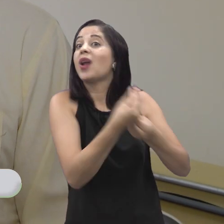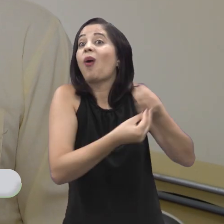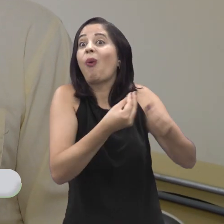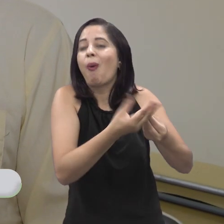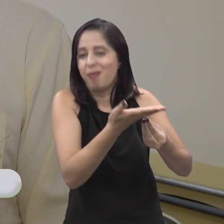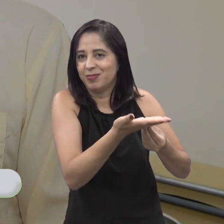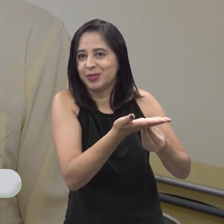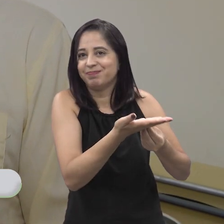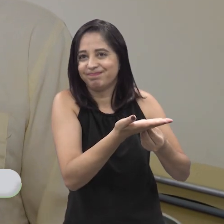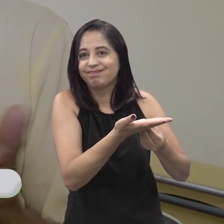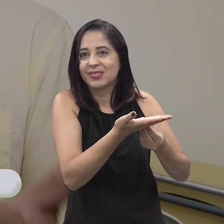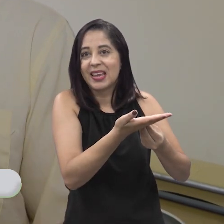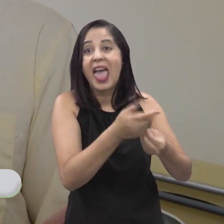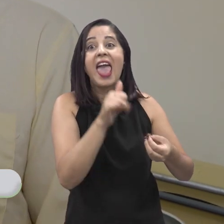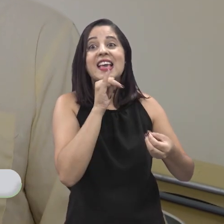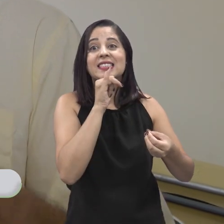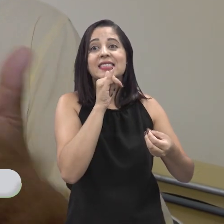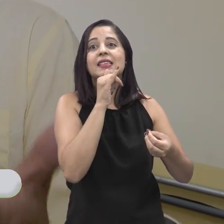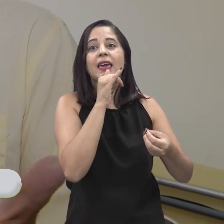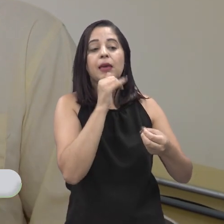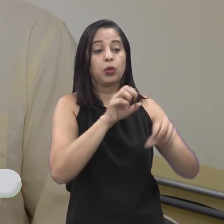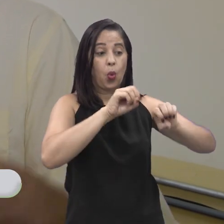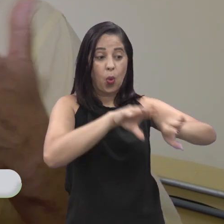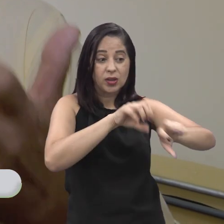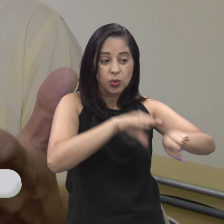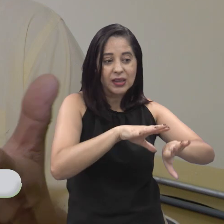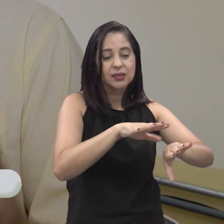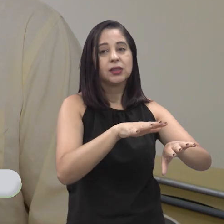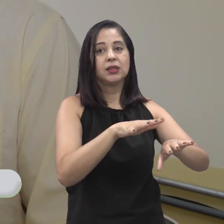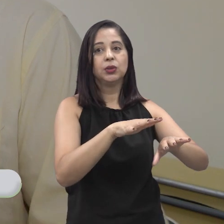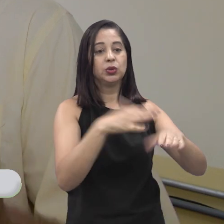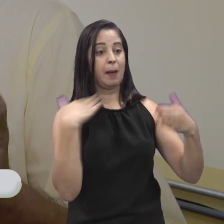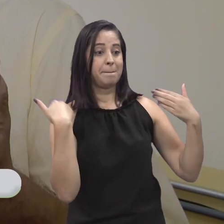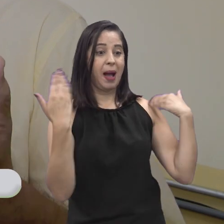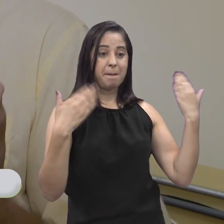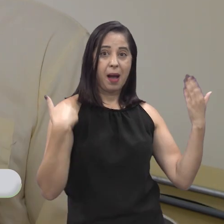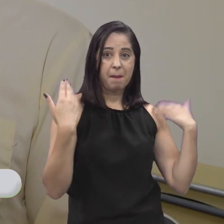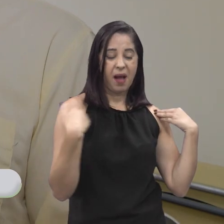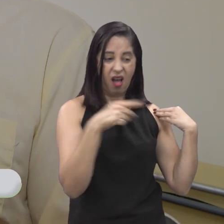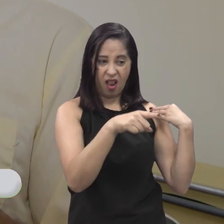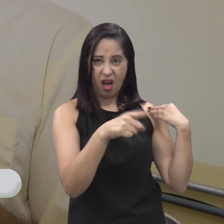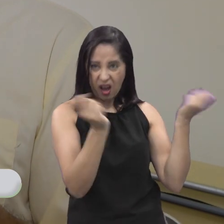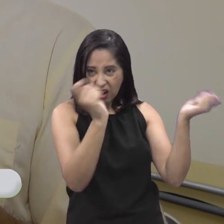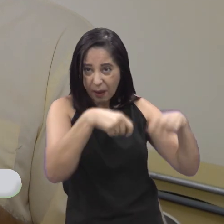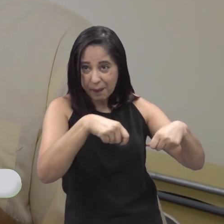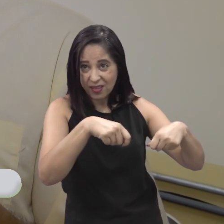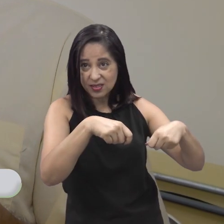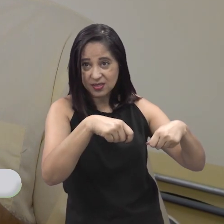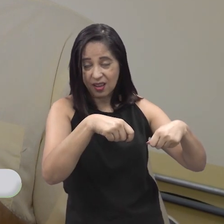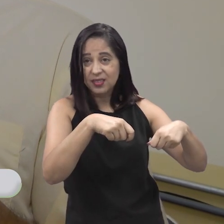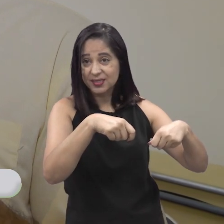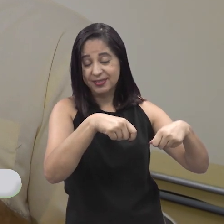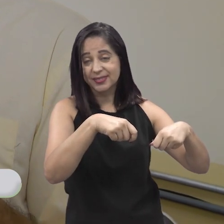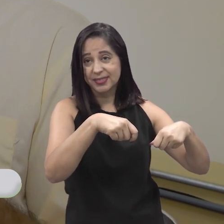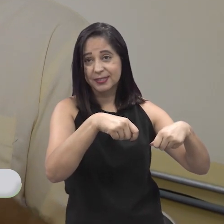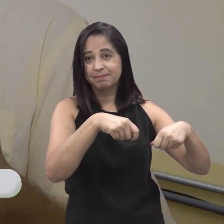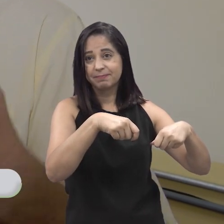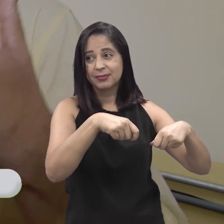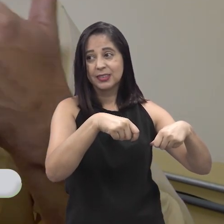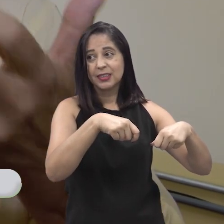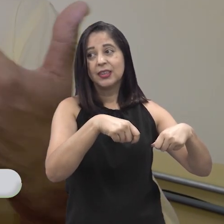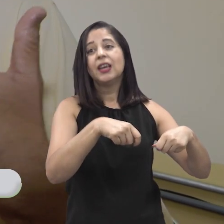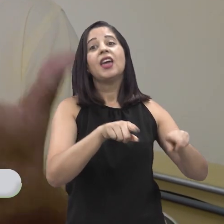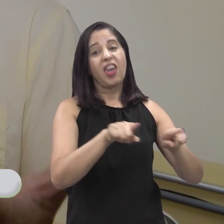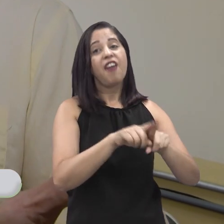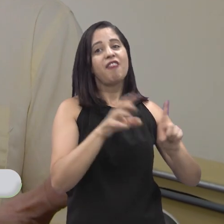ela tem disponível, como acesso à saúde, à educação, a lazer, também vai impactar na condição dessa vida dessa pessoa, que